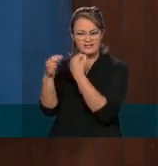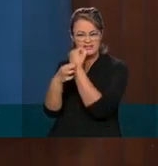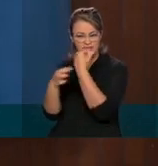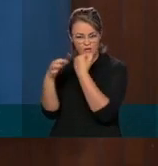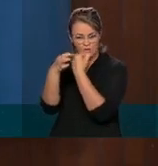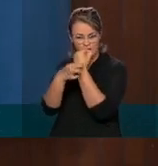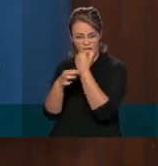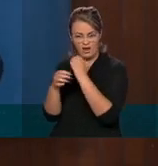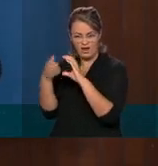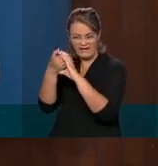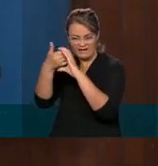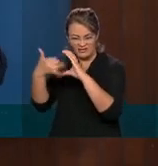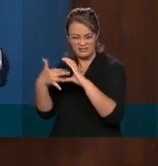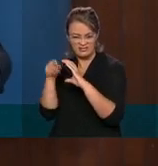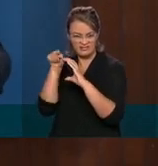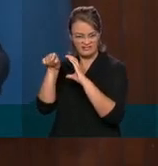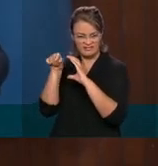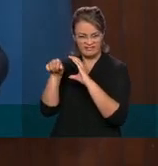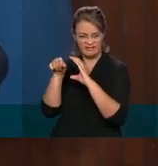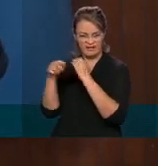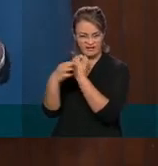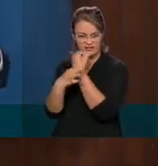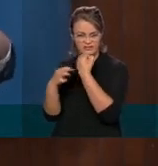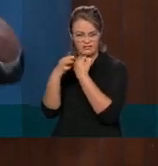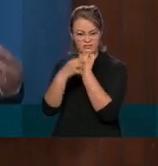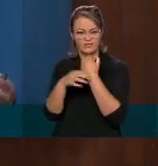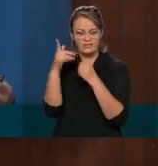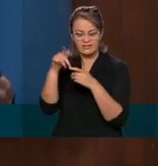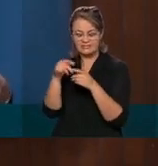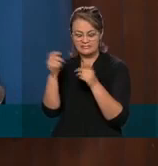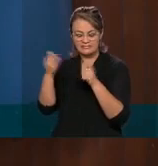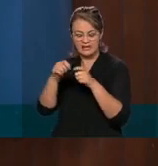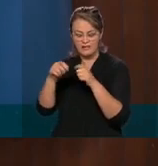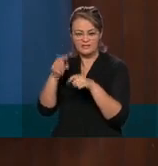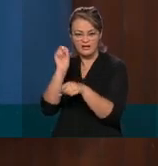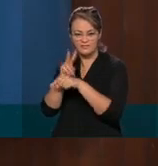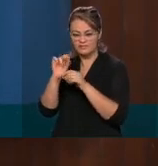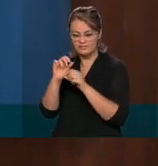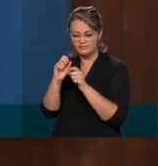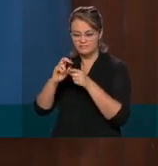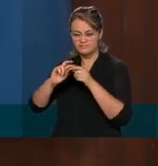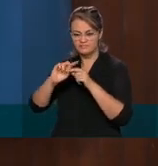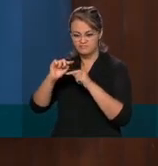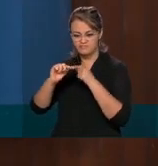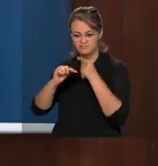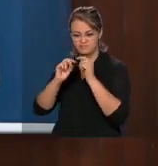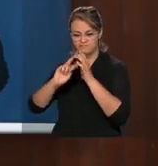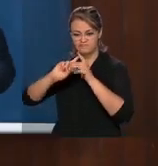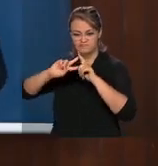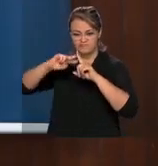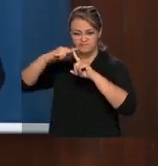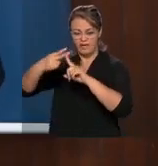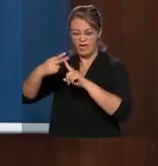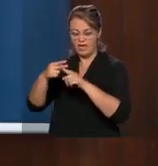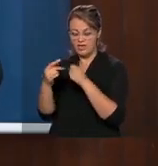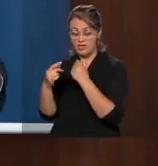células que vão permitir a replicação do vírus, e também os vírus, se eles se mantêm